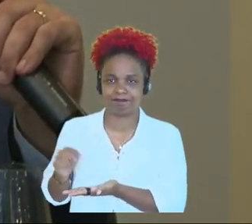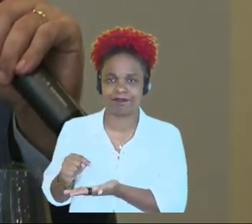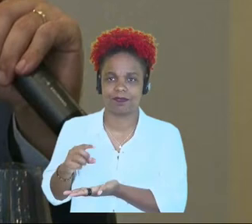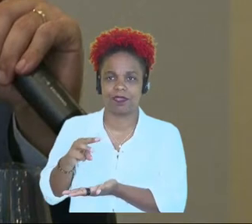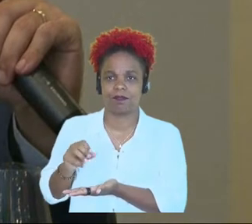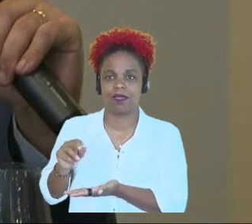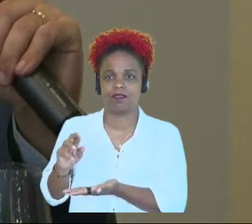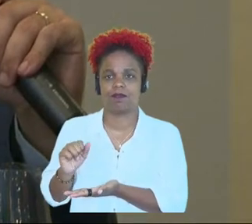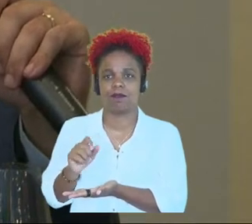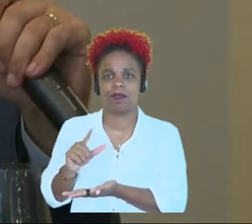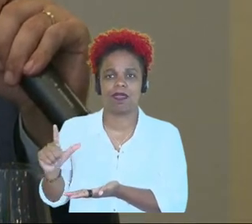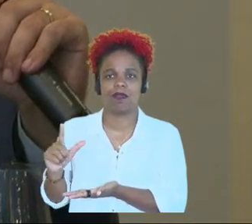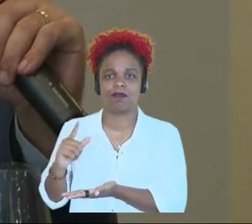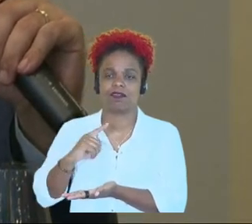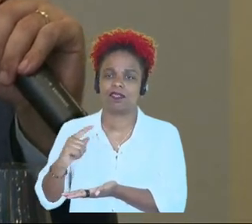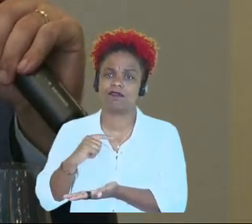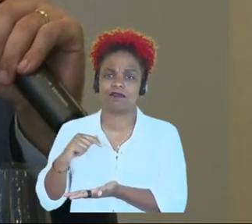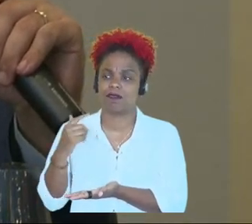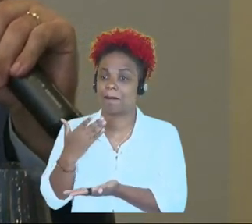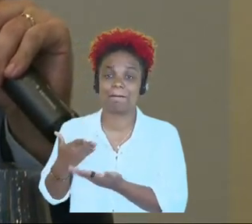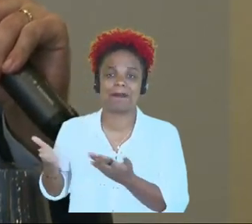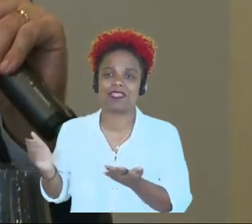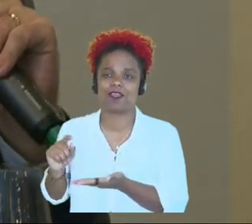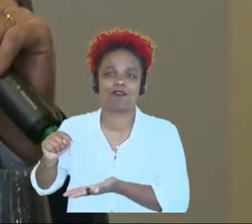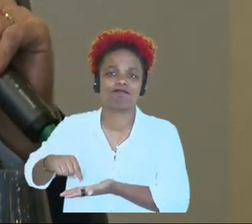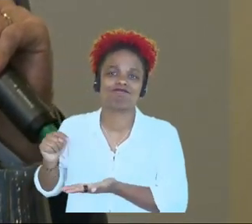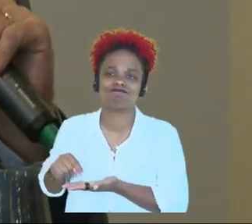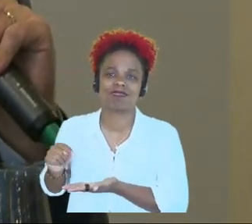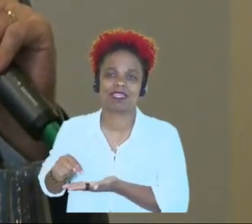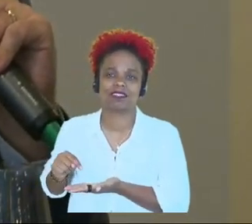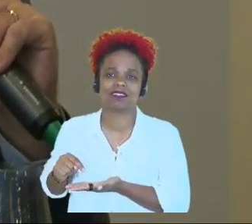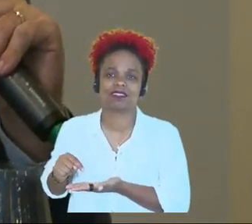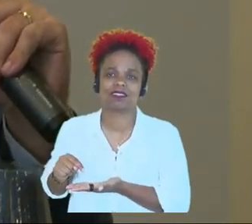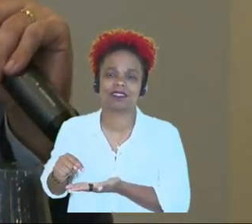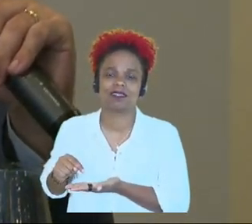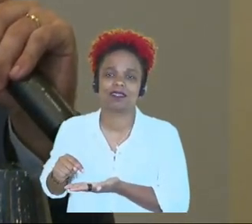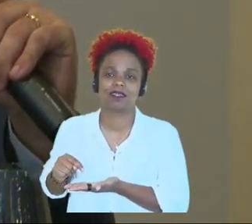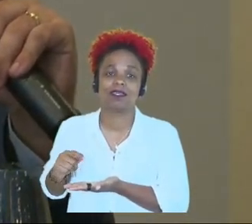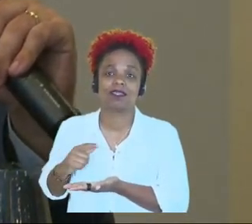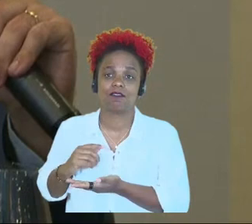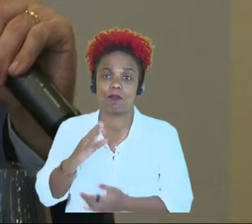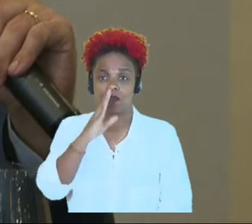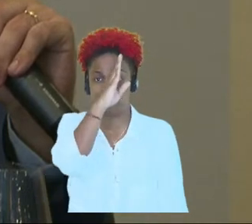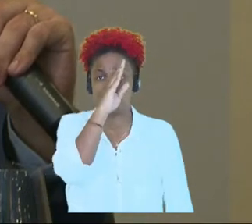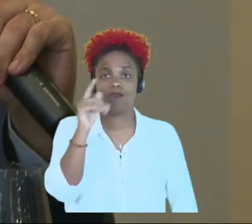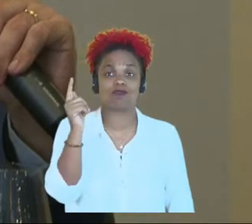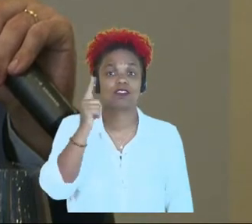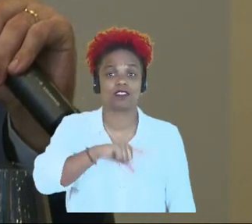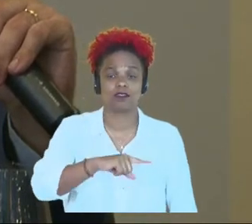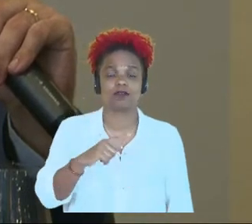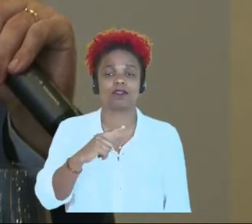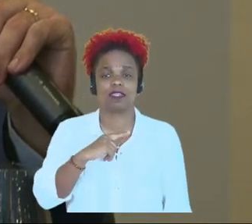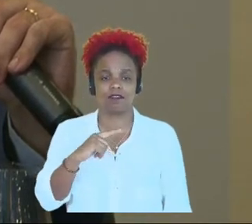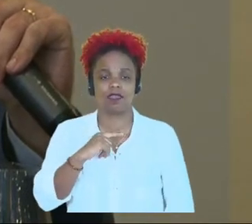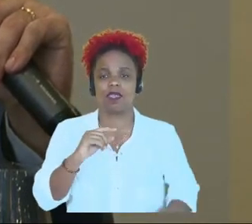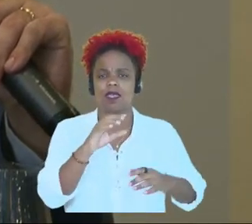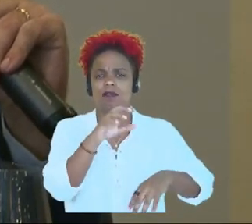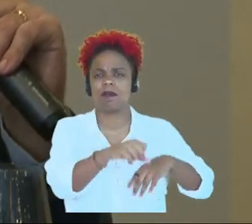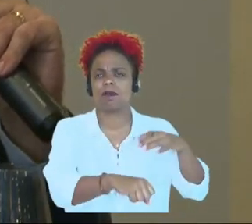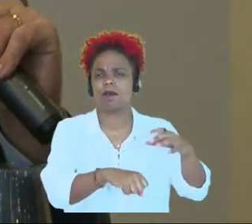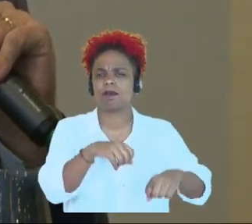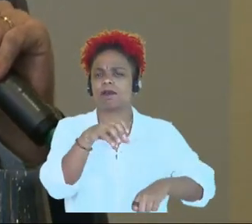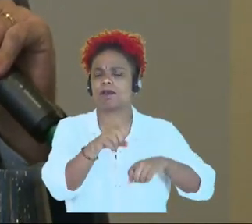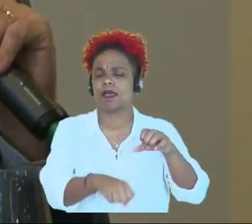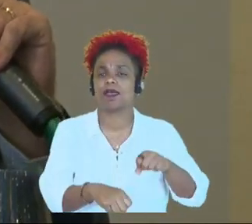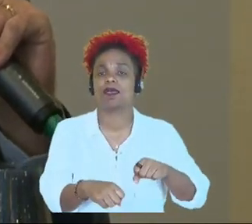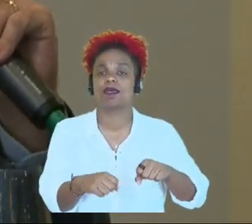já dizia, a esquerda perdeu a base completamente. Enquanto que o Bolsonaro conseguiu, ocupando